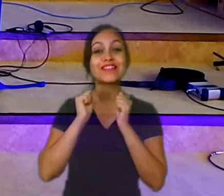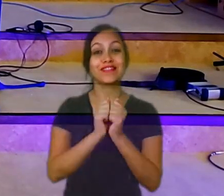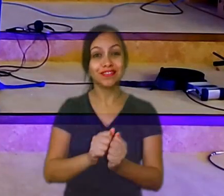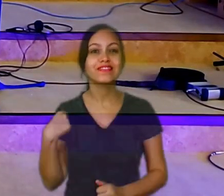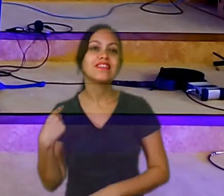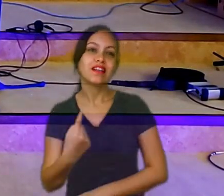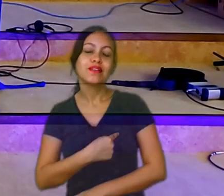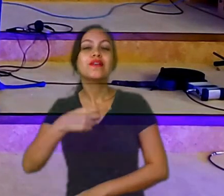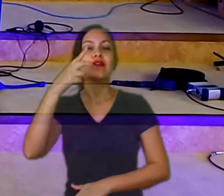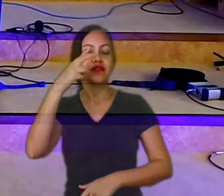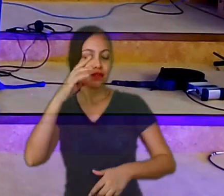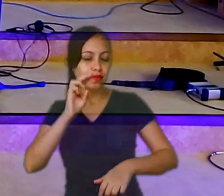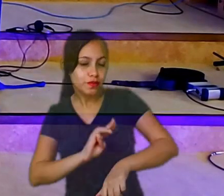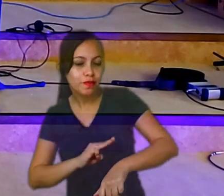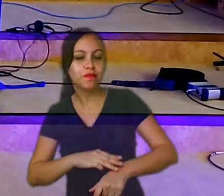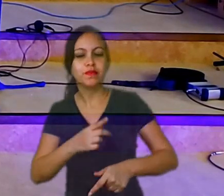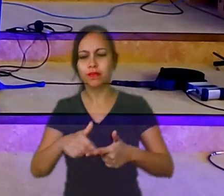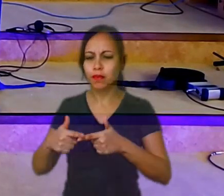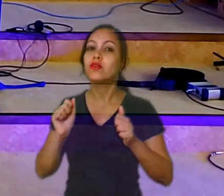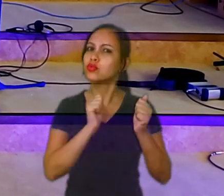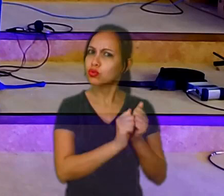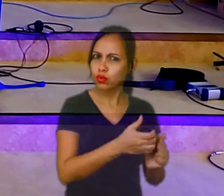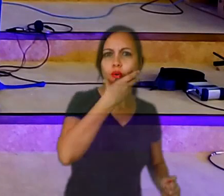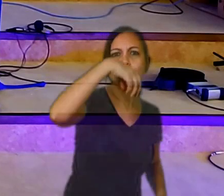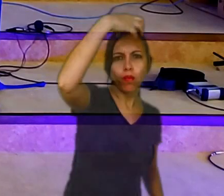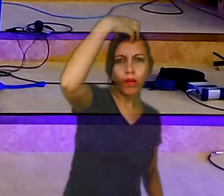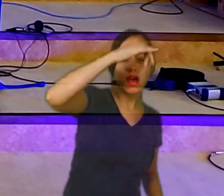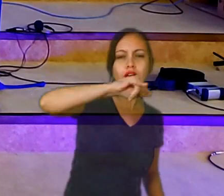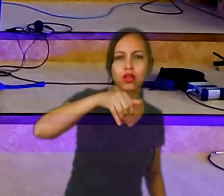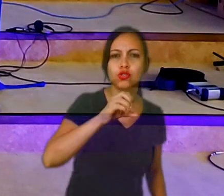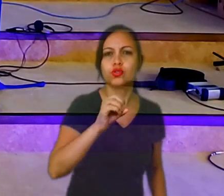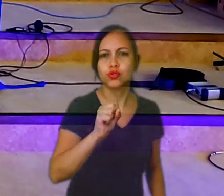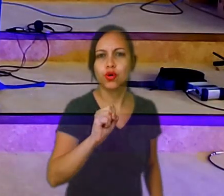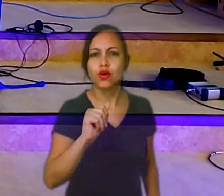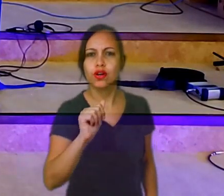das tribulações, como teve com Josafá e toda Israel naquele momento.